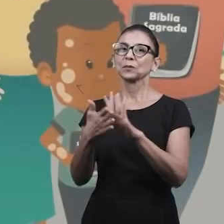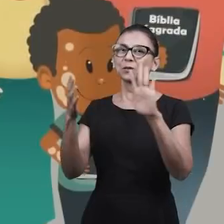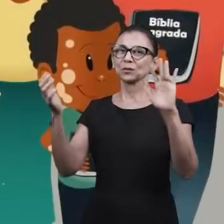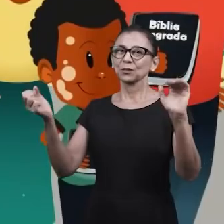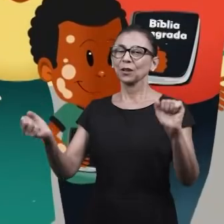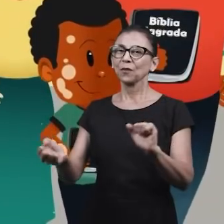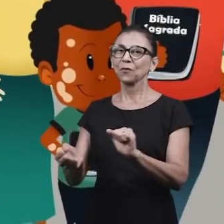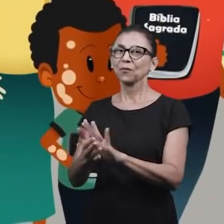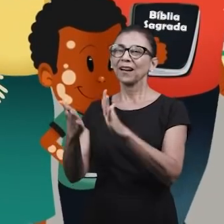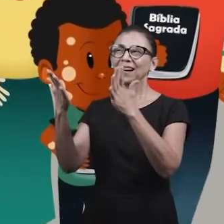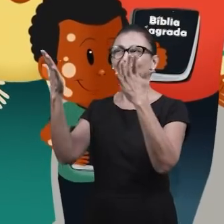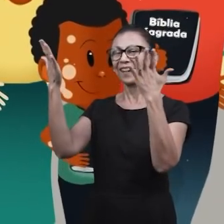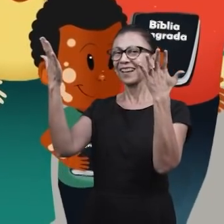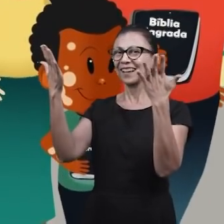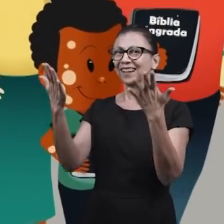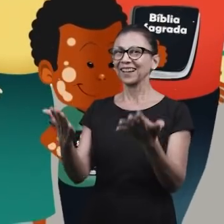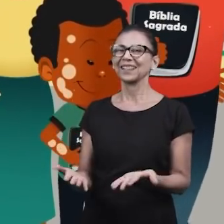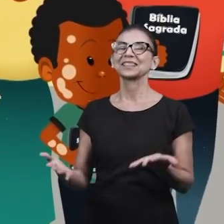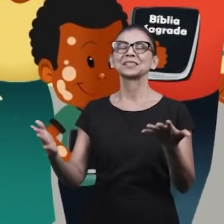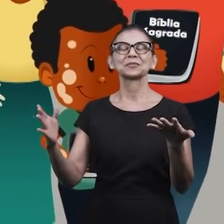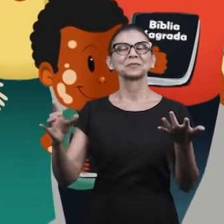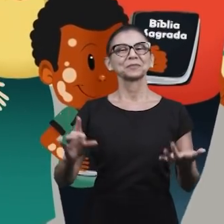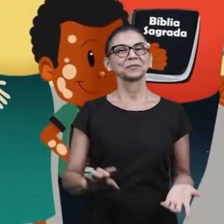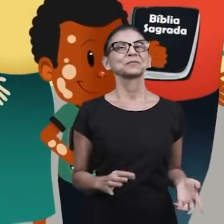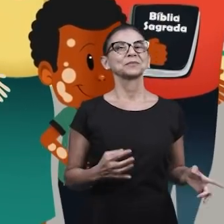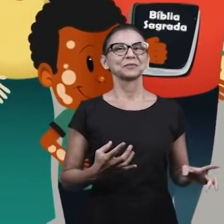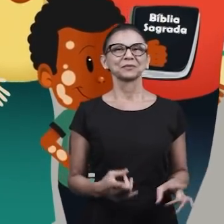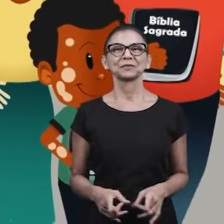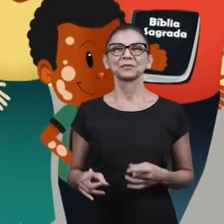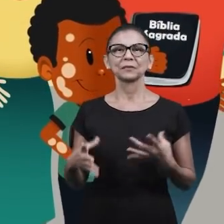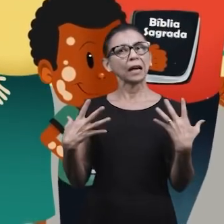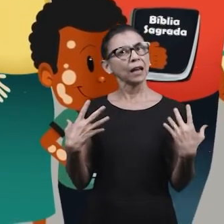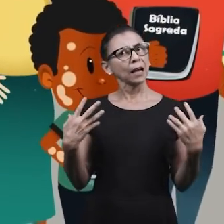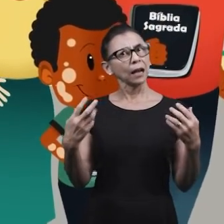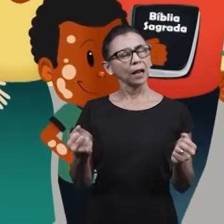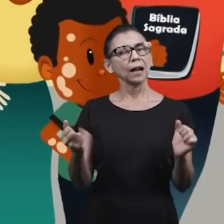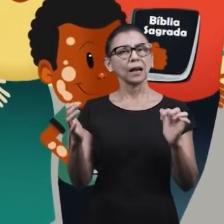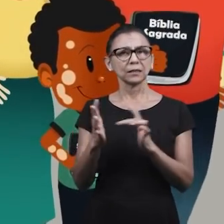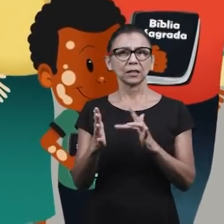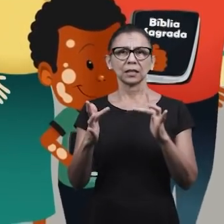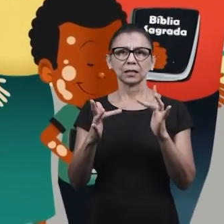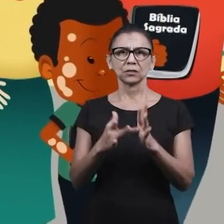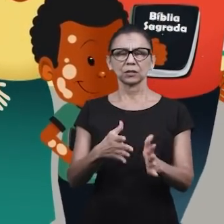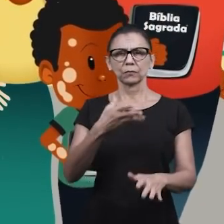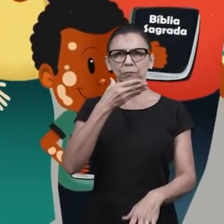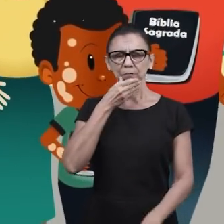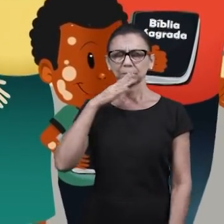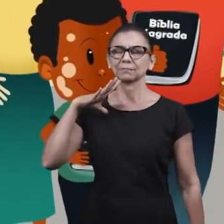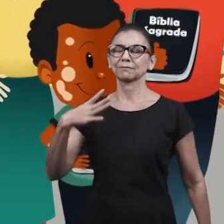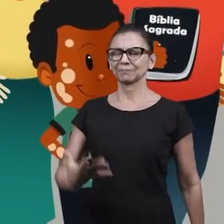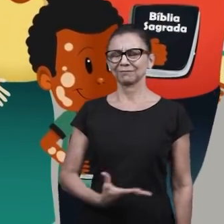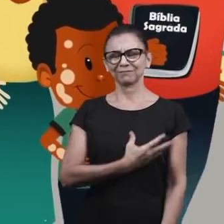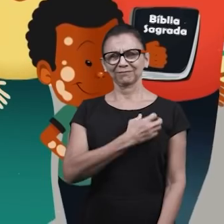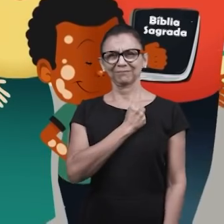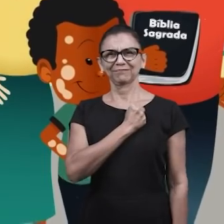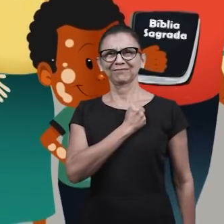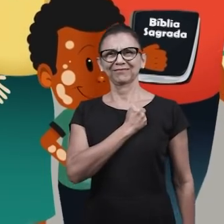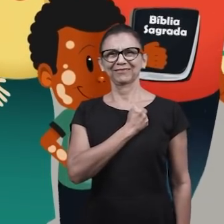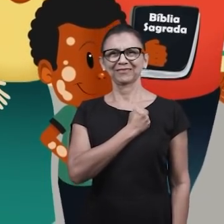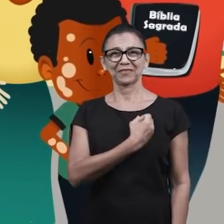Hoje é um grande dia, é dia de louvar. Louvemos a Jesus que está neste